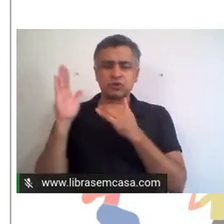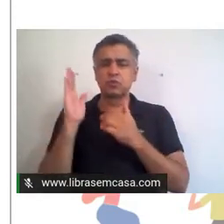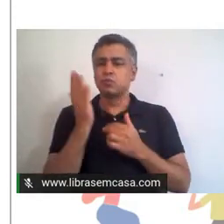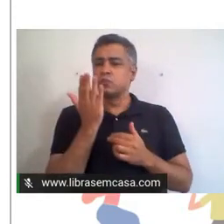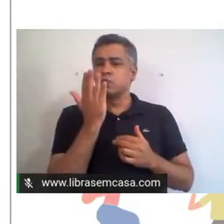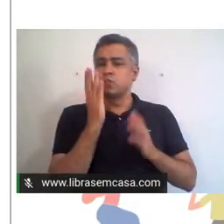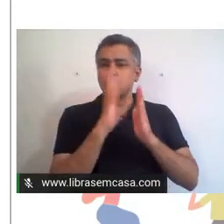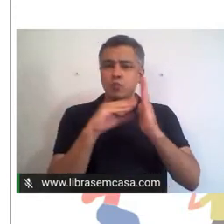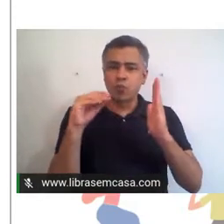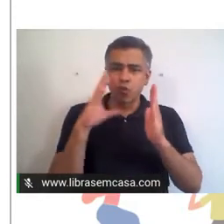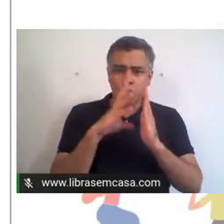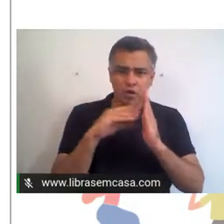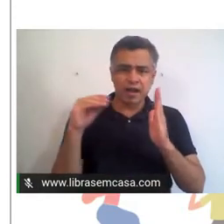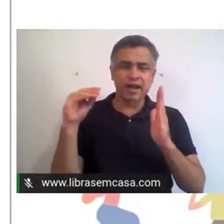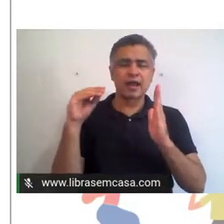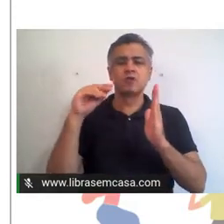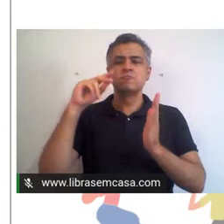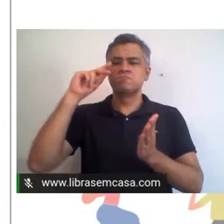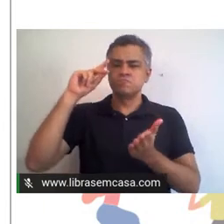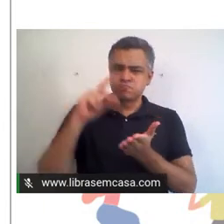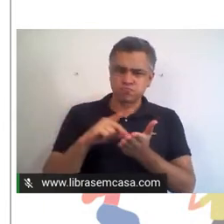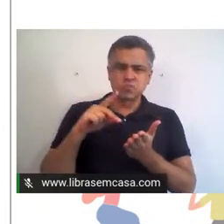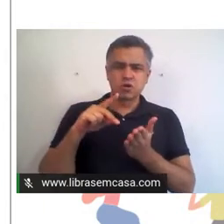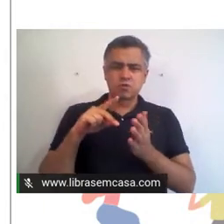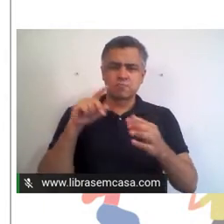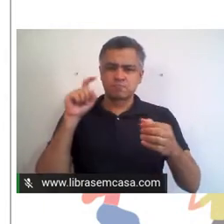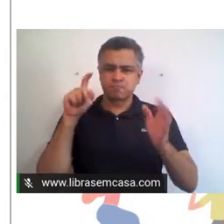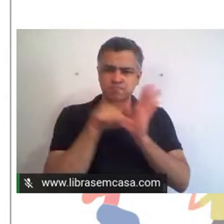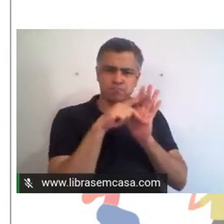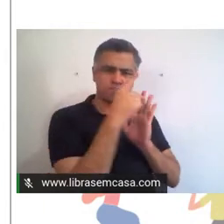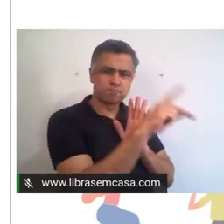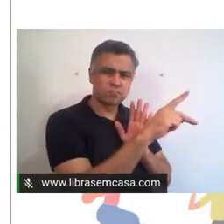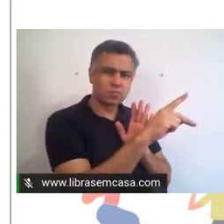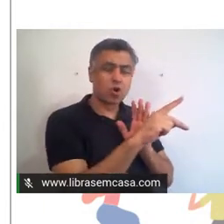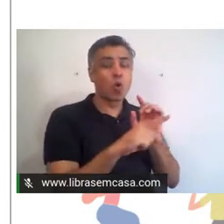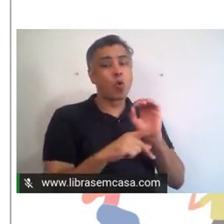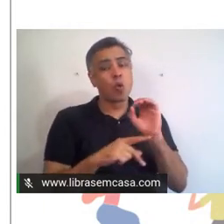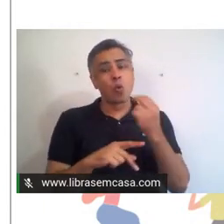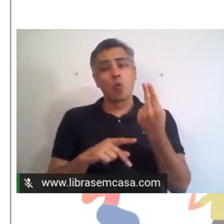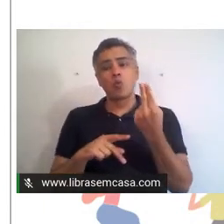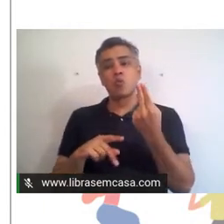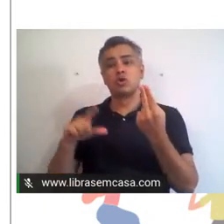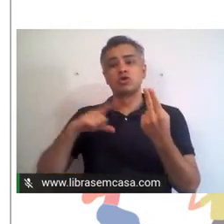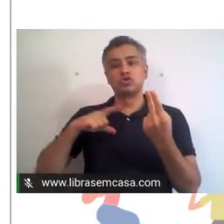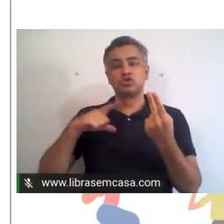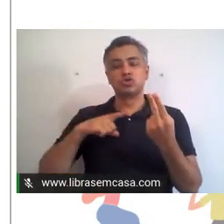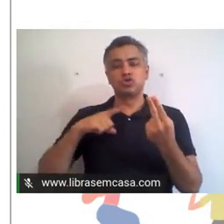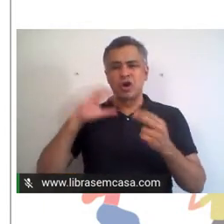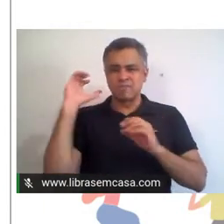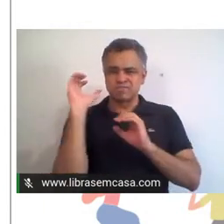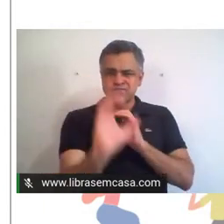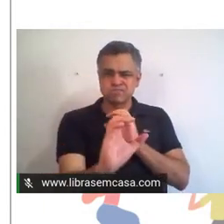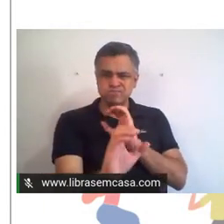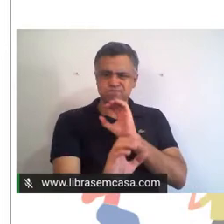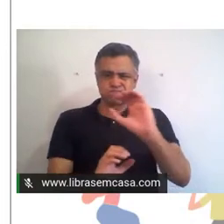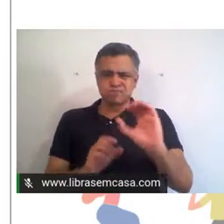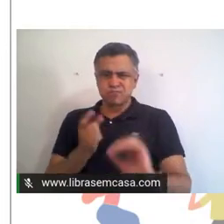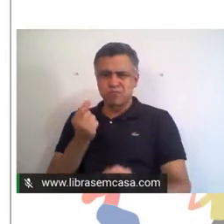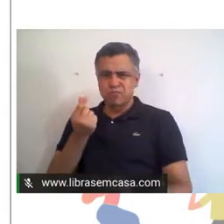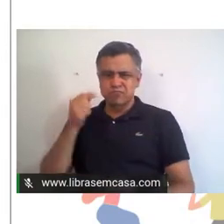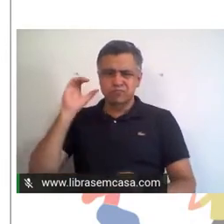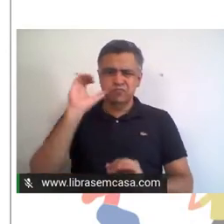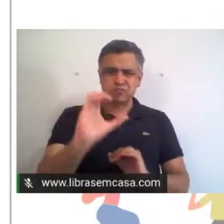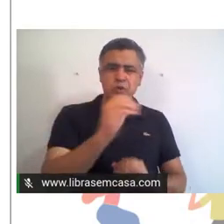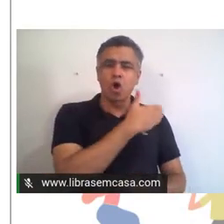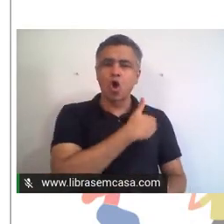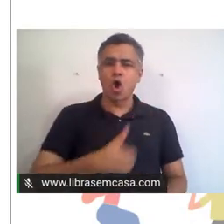ela é inerente, intrínseca a ele, ou ela deriva de investimentos massivos de recursos